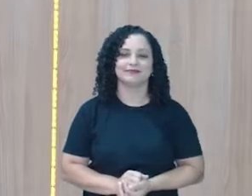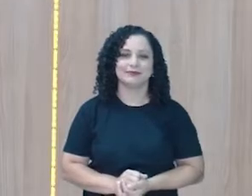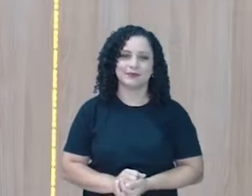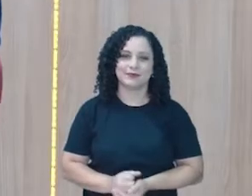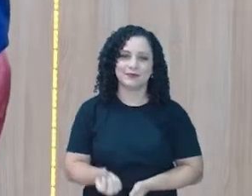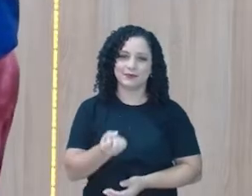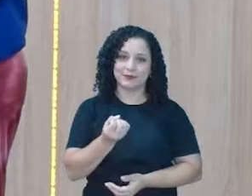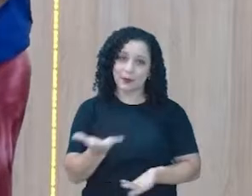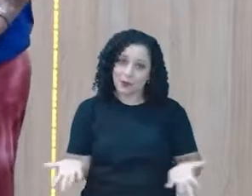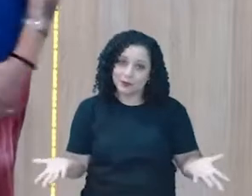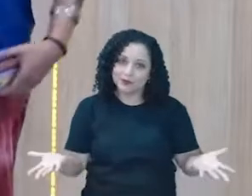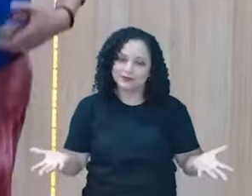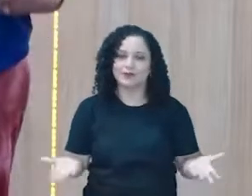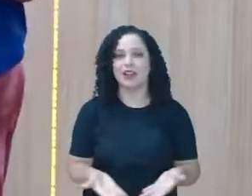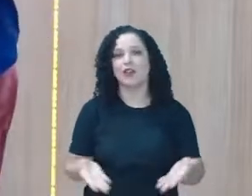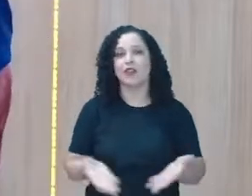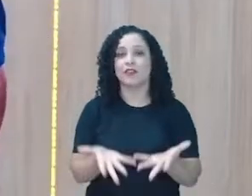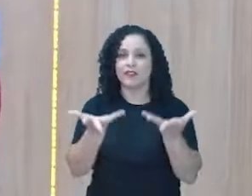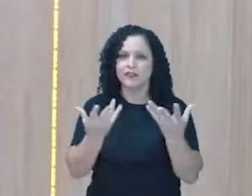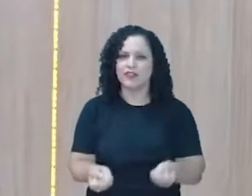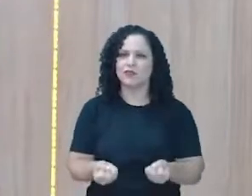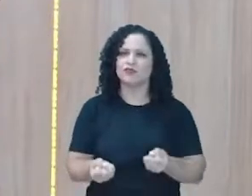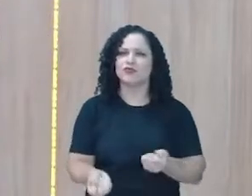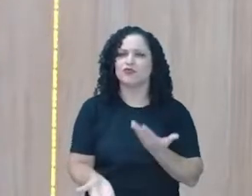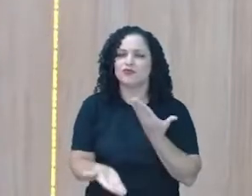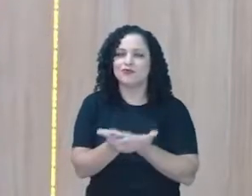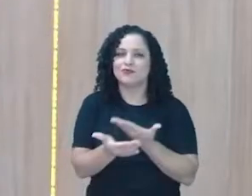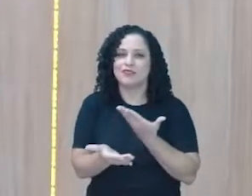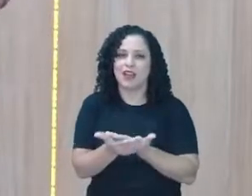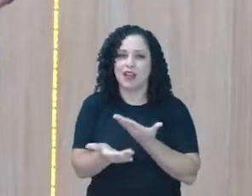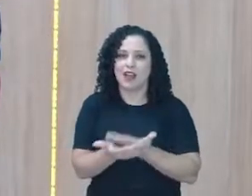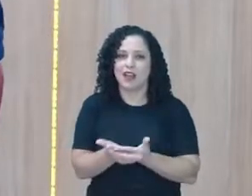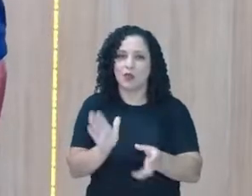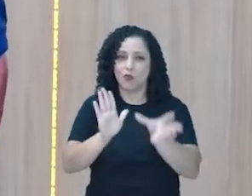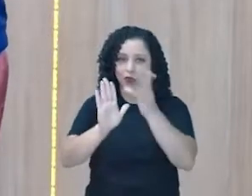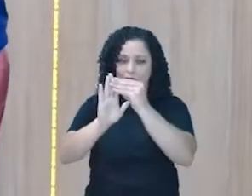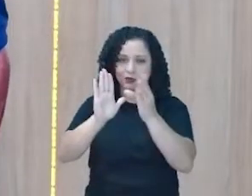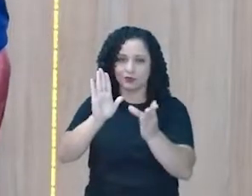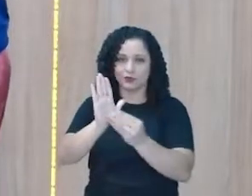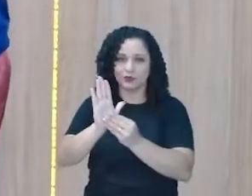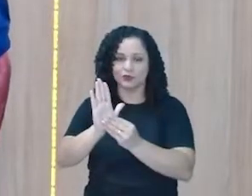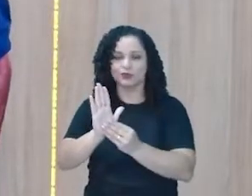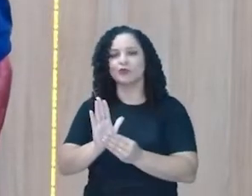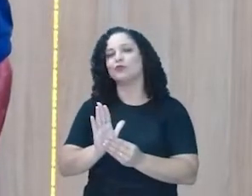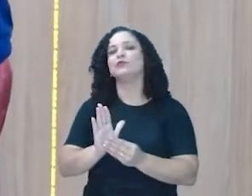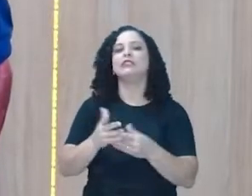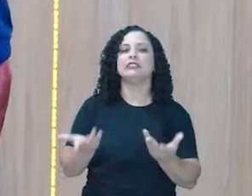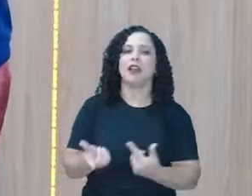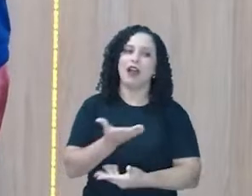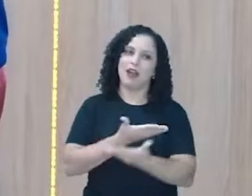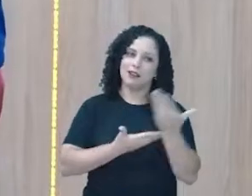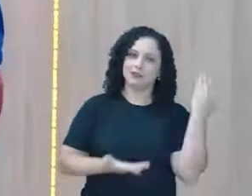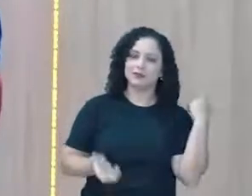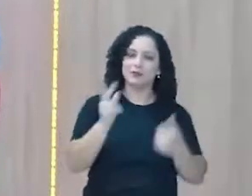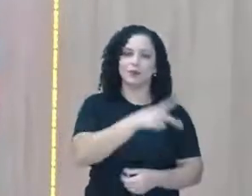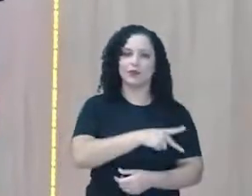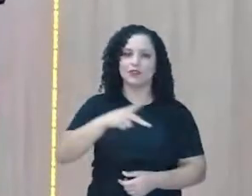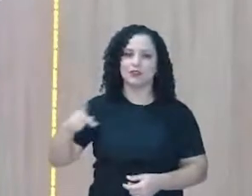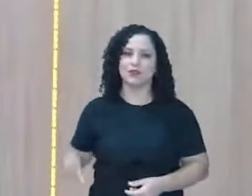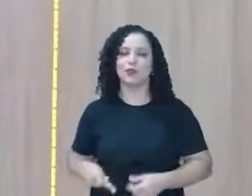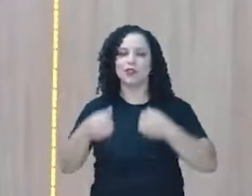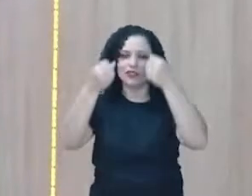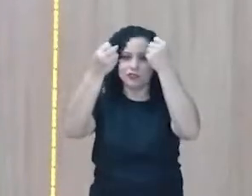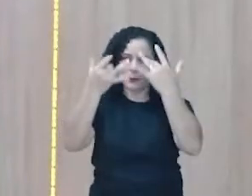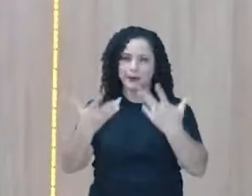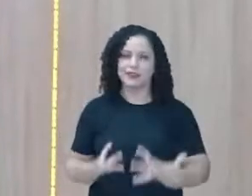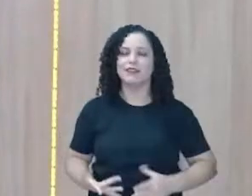Bom, gente, né? Vamos trabalhar agora um pouco aí, né? Depois de a gente ter feito essa explanação aí com o professor